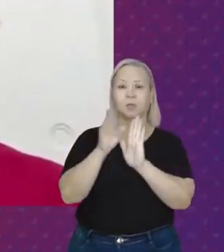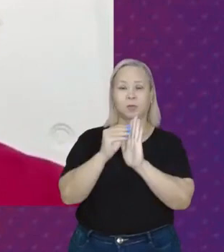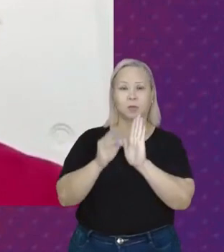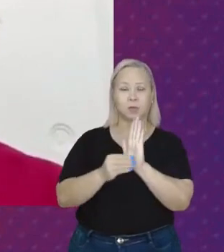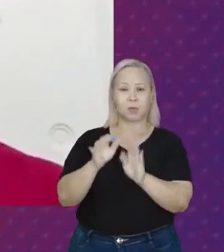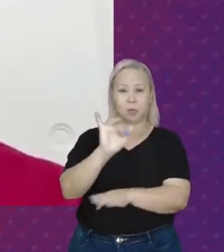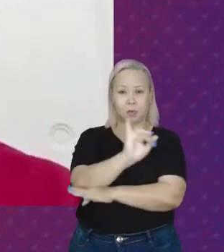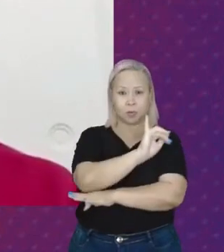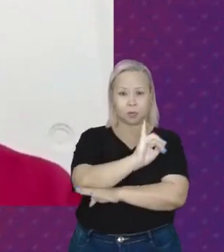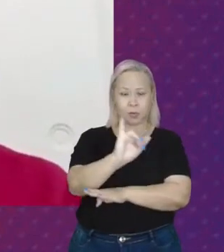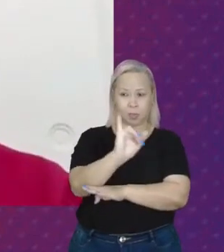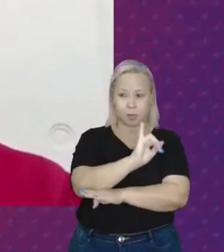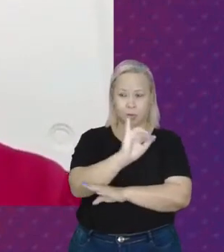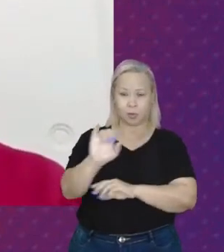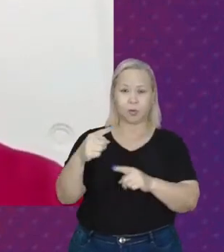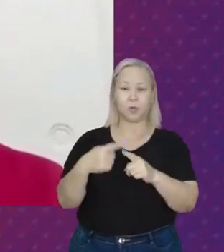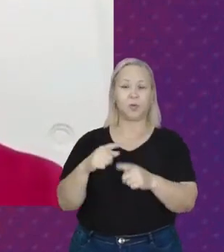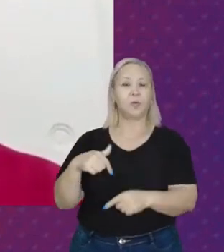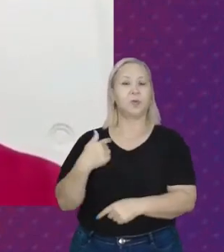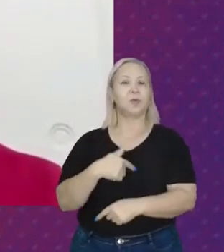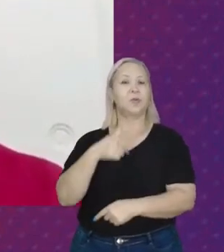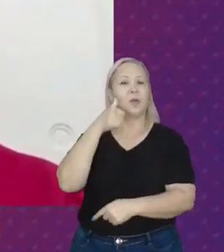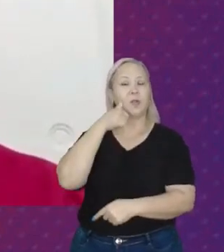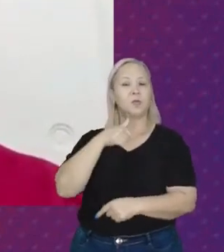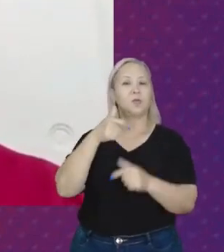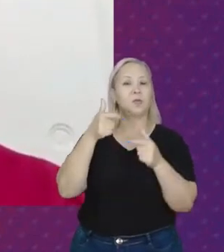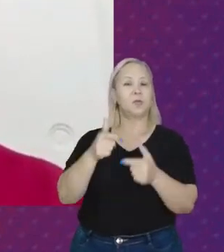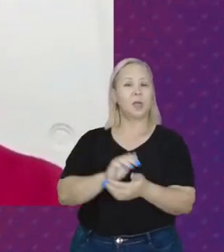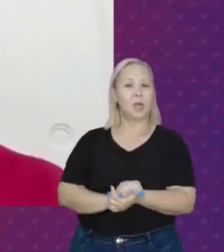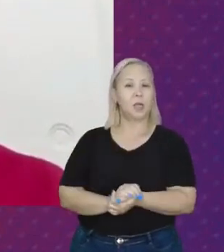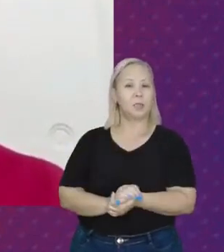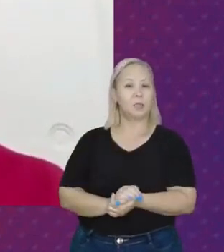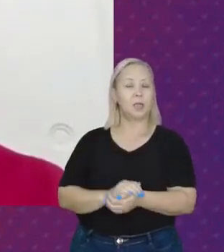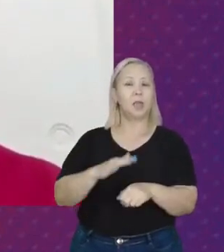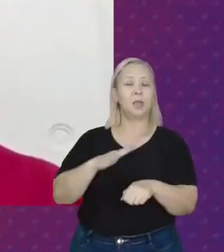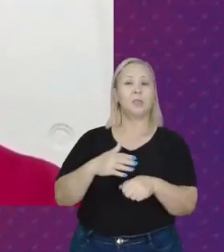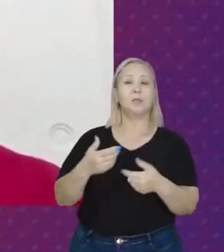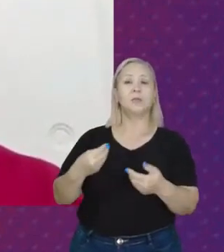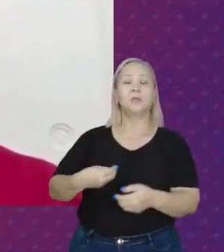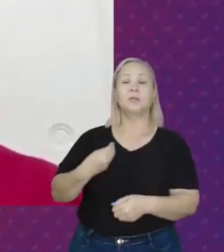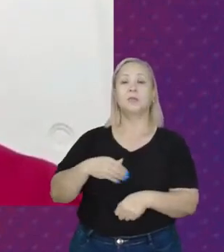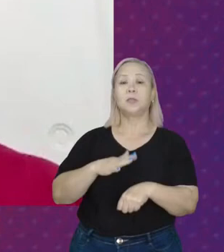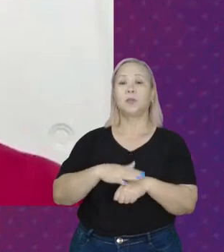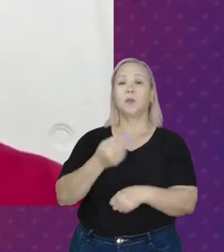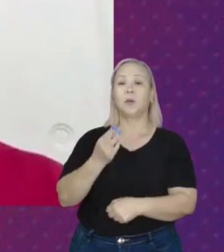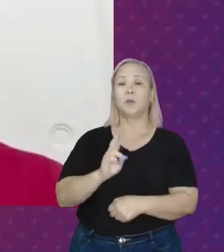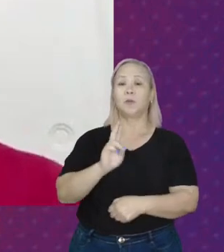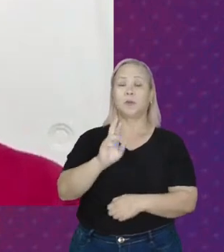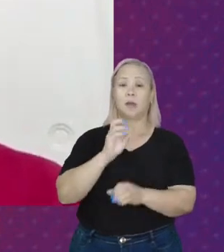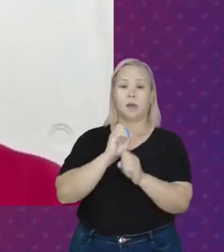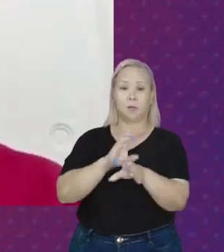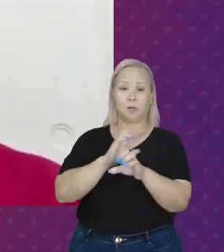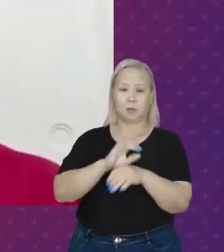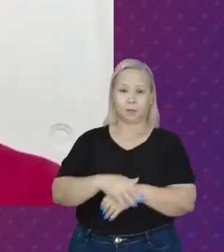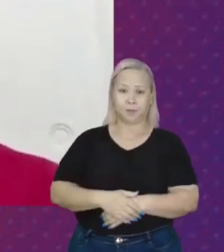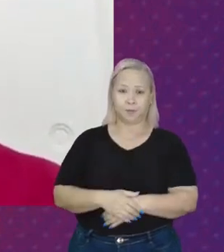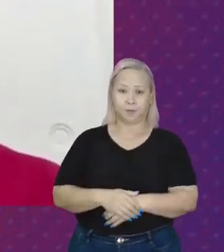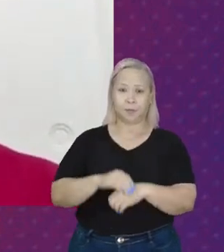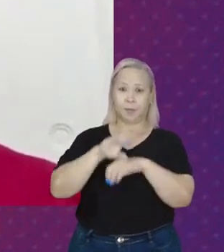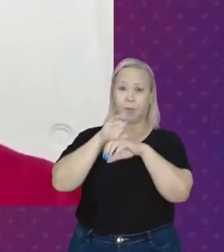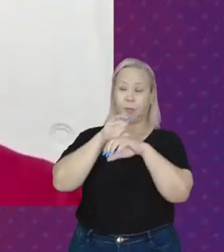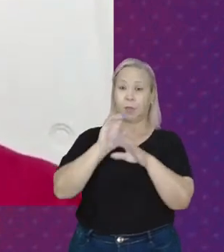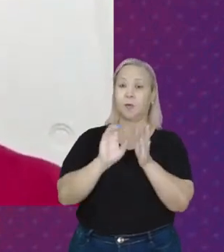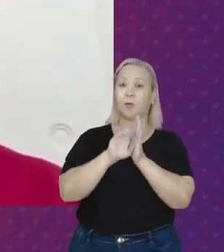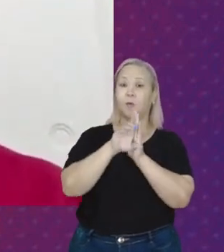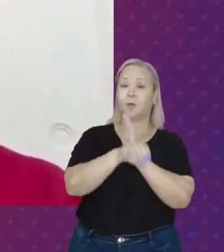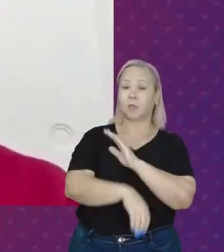estratégico, onde é que nós, mulheres, estamos mais bem representadas na educação? No conceito de